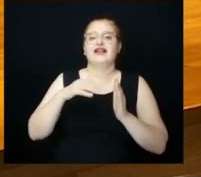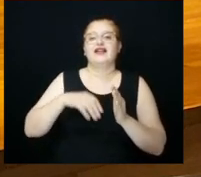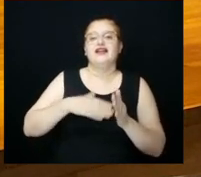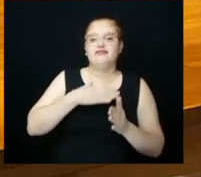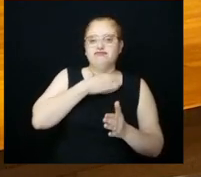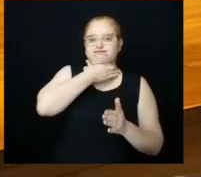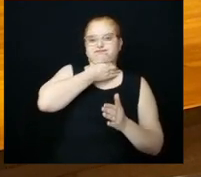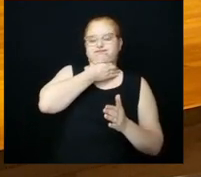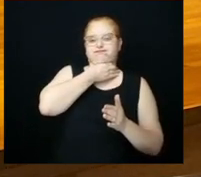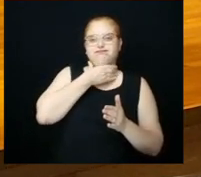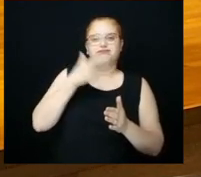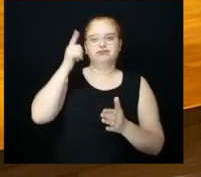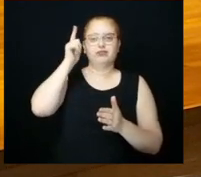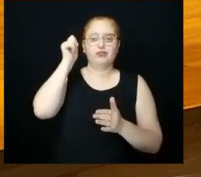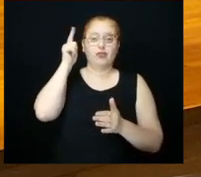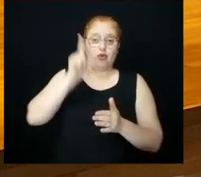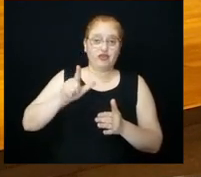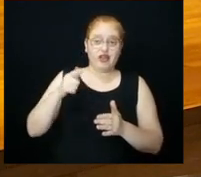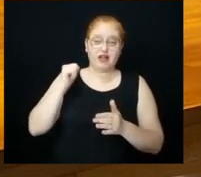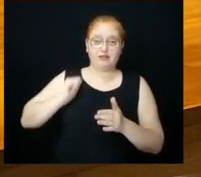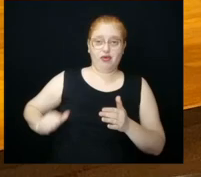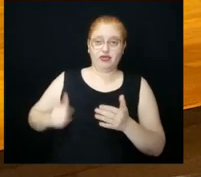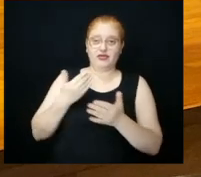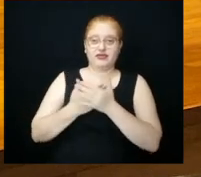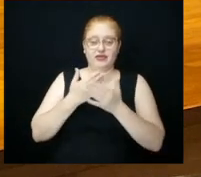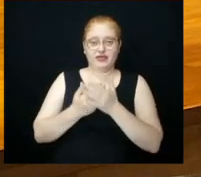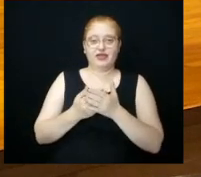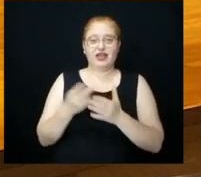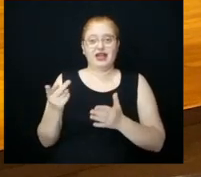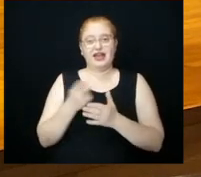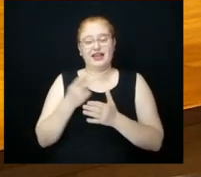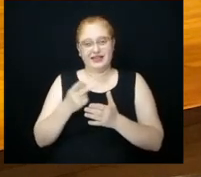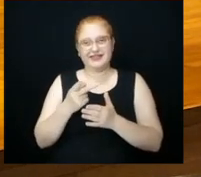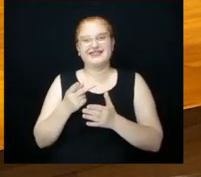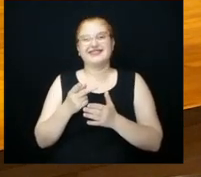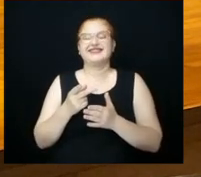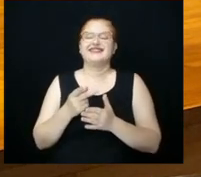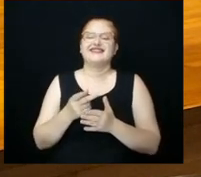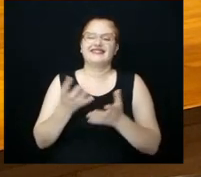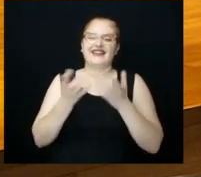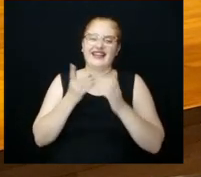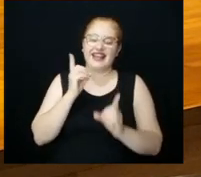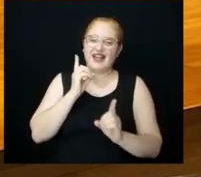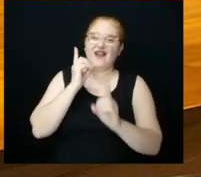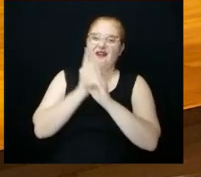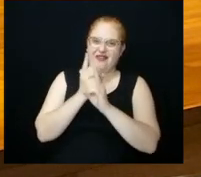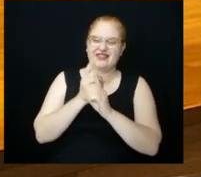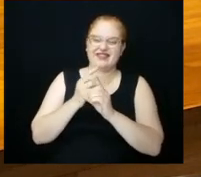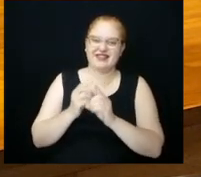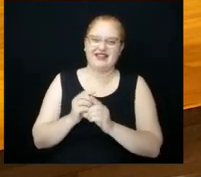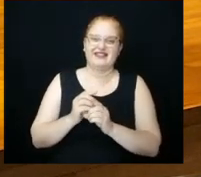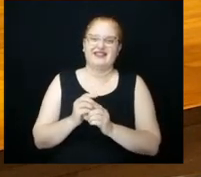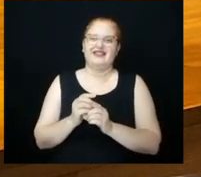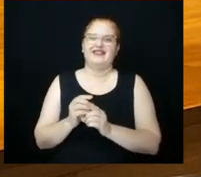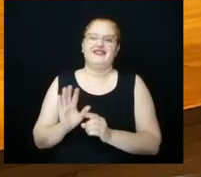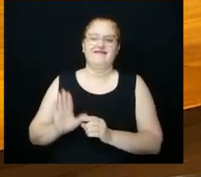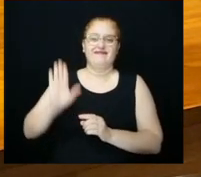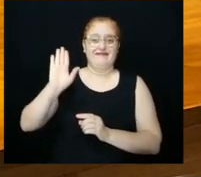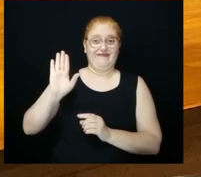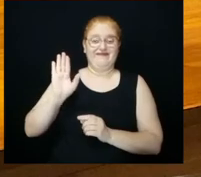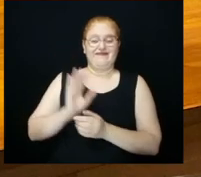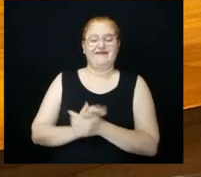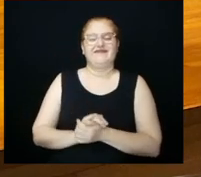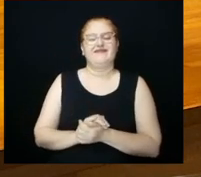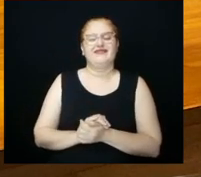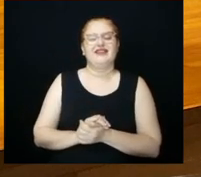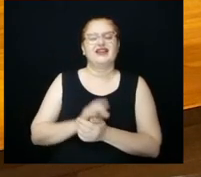estudar. E eles têm a promessa de se encontrar. Eu não vou dar muito spoiler, tá? Eu vou só falar um pouco da narrativa para a